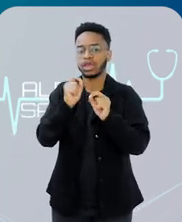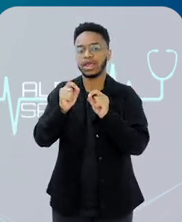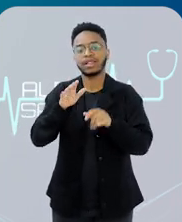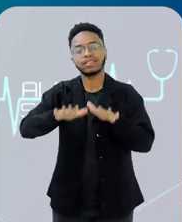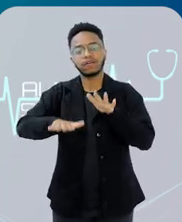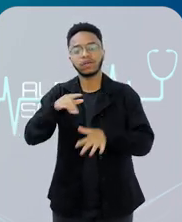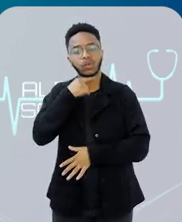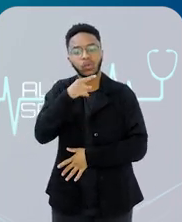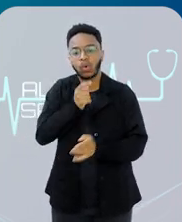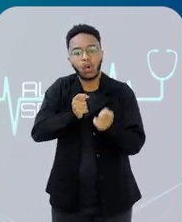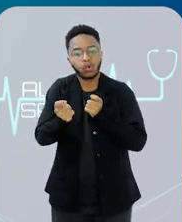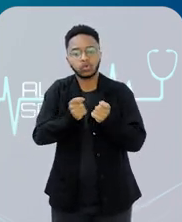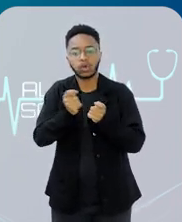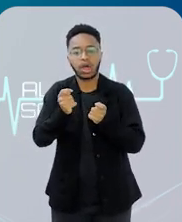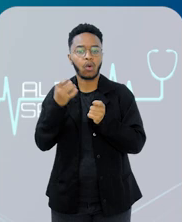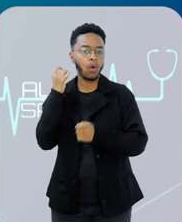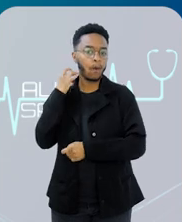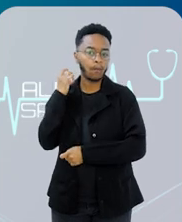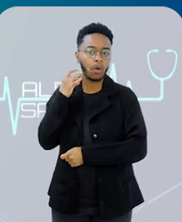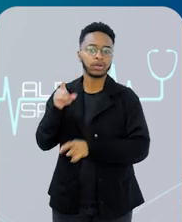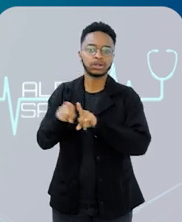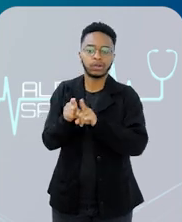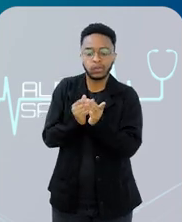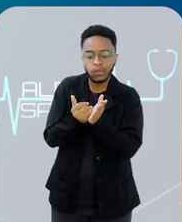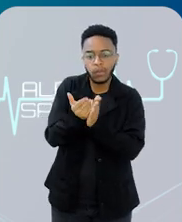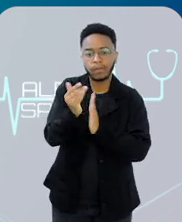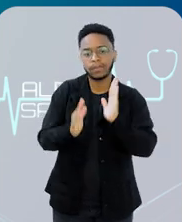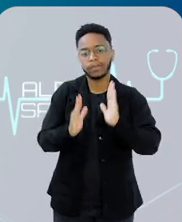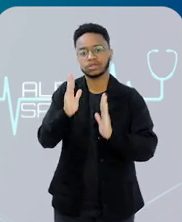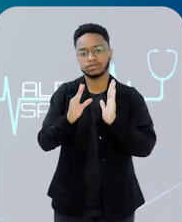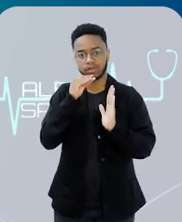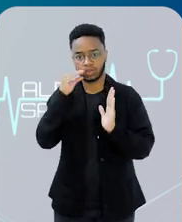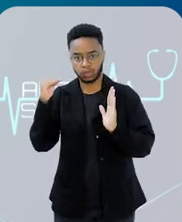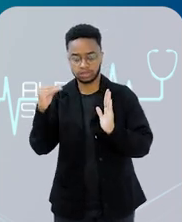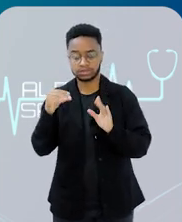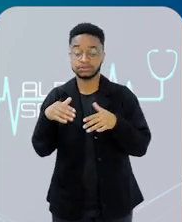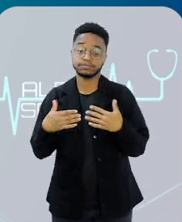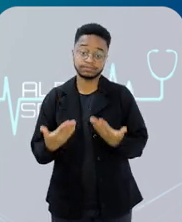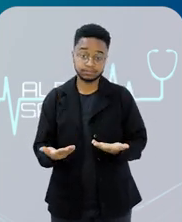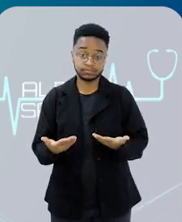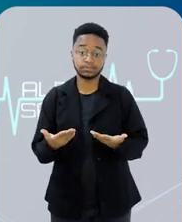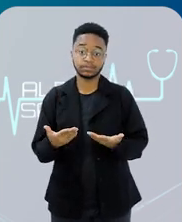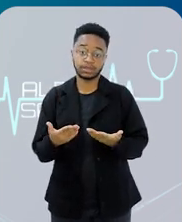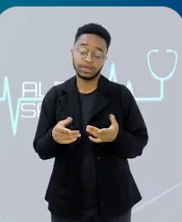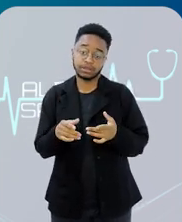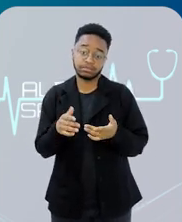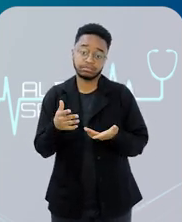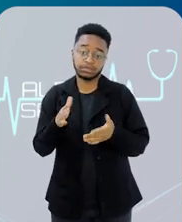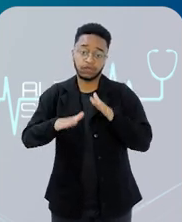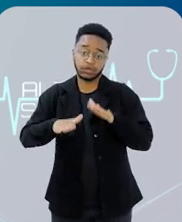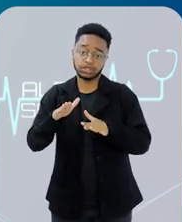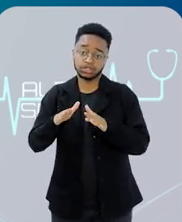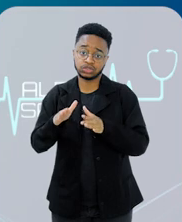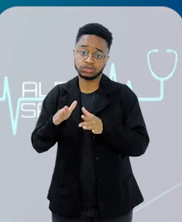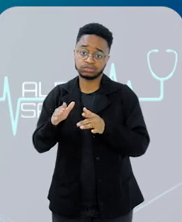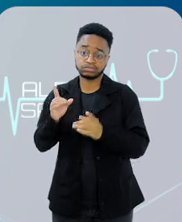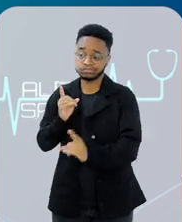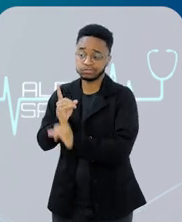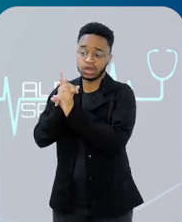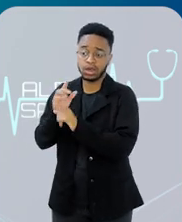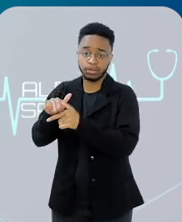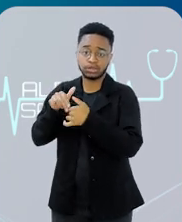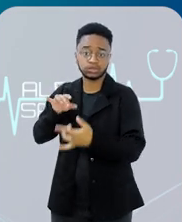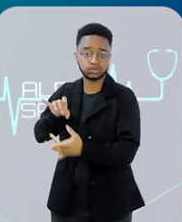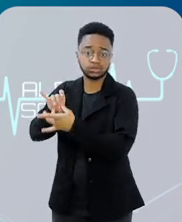ocorrendo algum descontrole hormonal, principalmente no início da fase da vida dela, e aí normalmente esse caminho vindo pelo